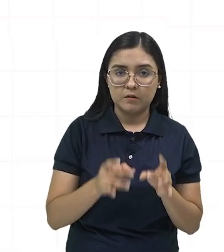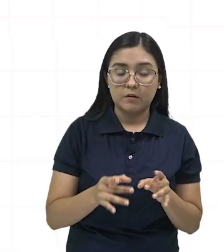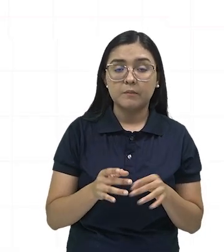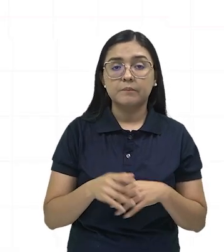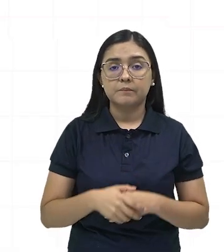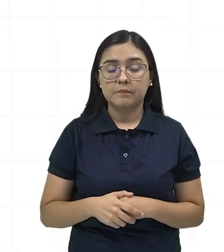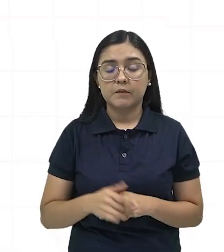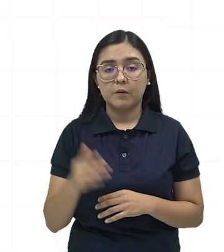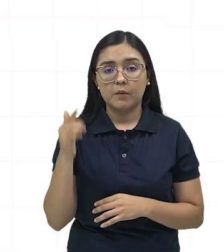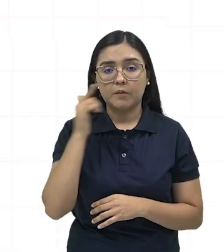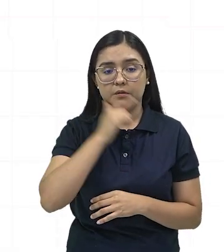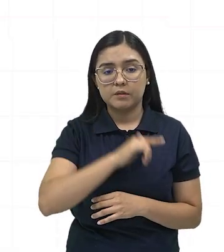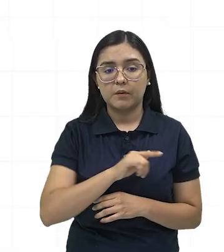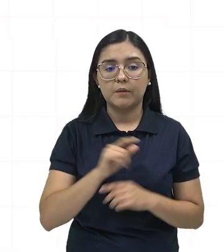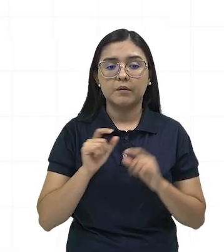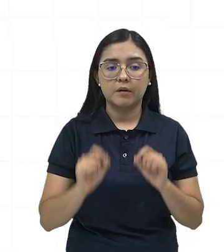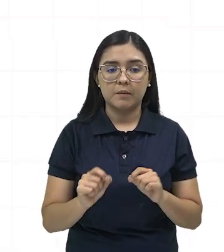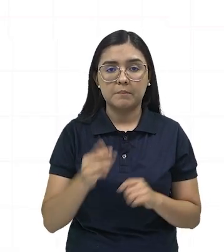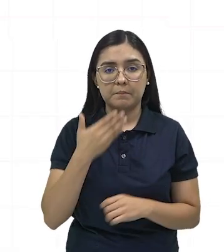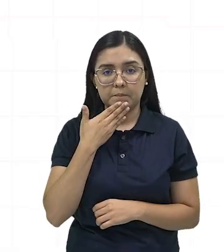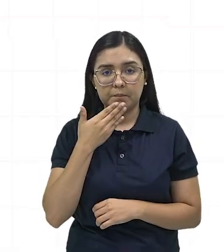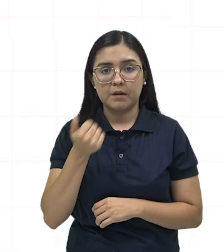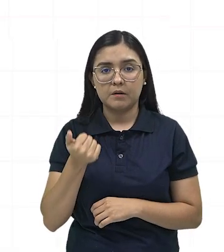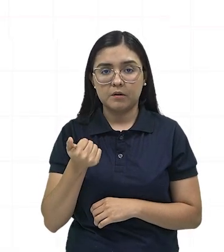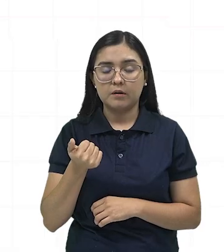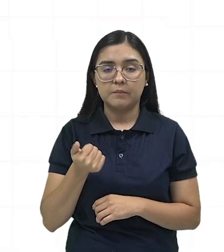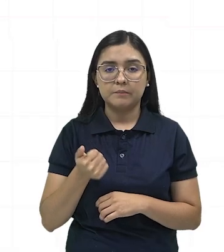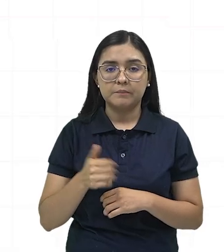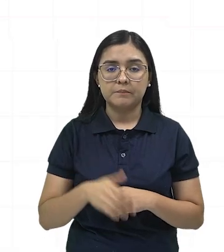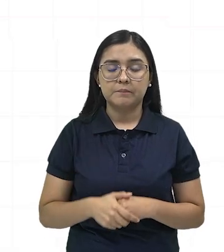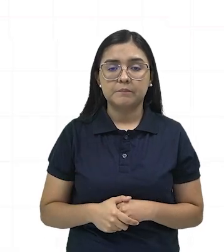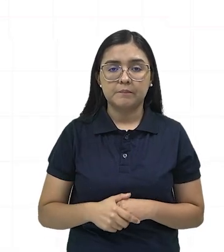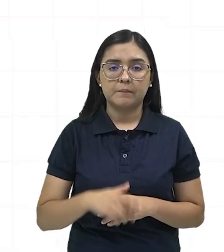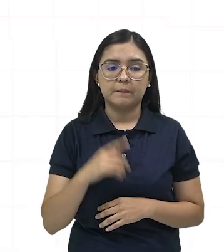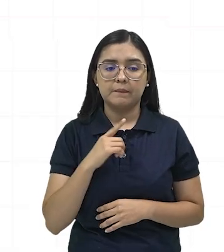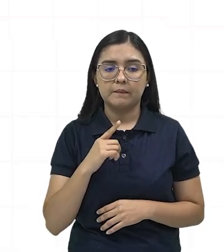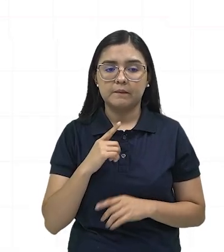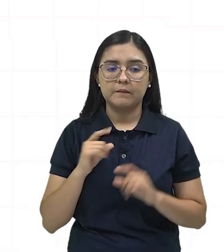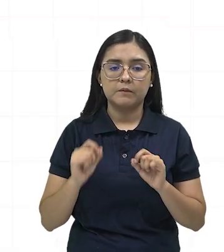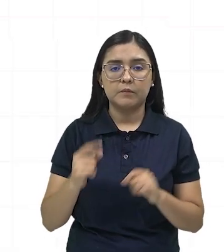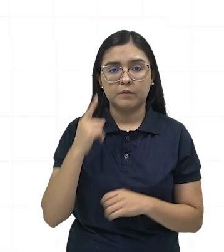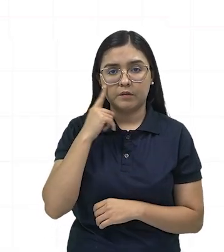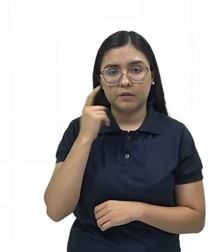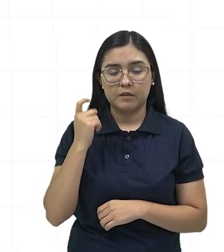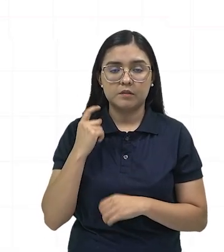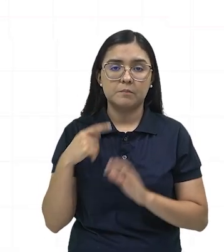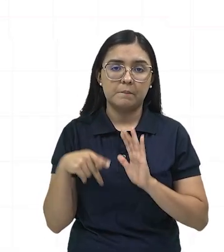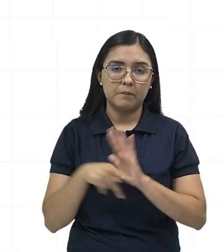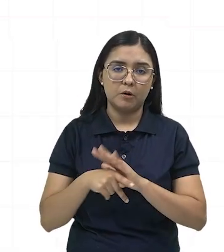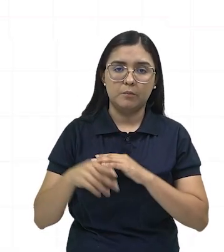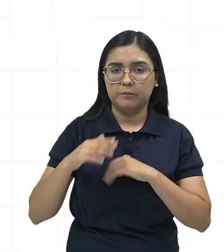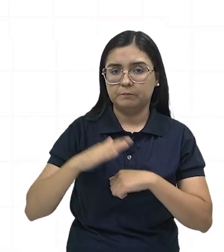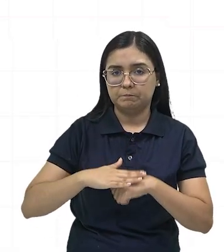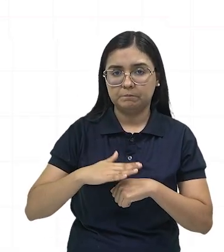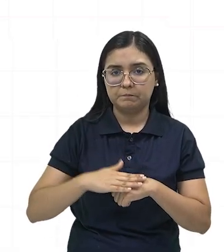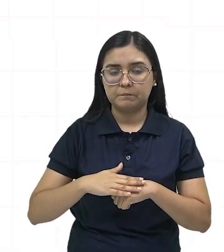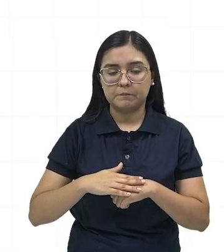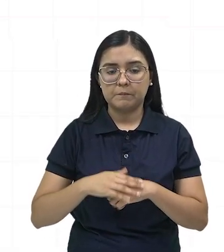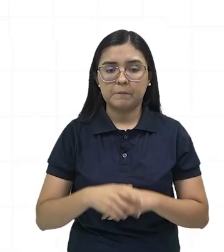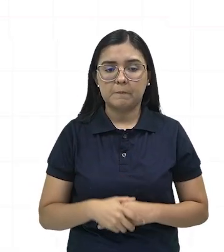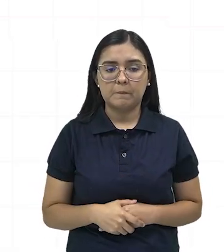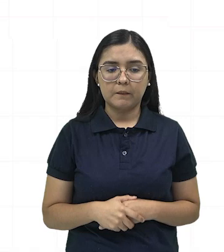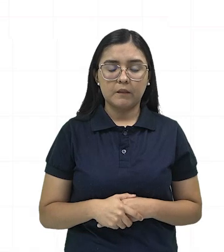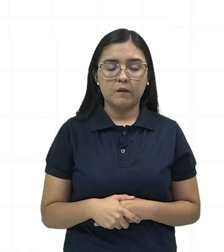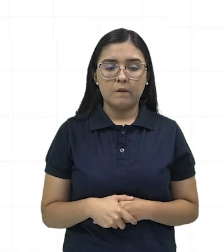eu consigo ali melhorar o mercado. Então tem muito essa ideia do interesse próprio, tá? Difundida